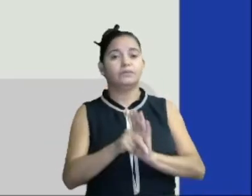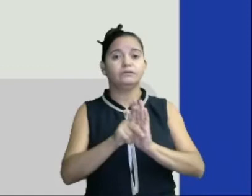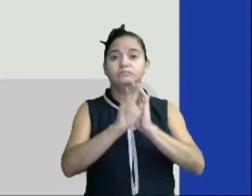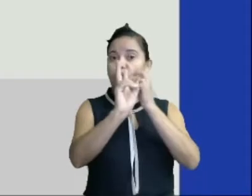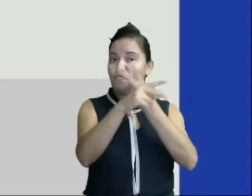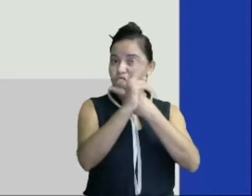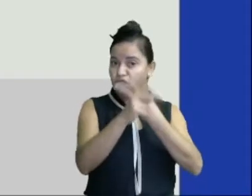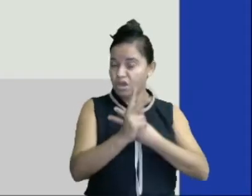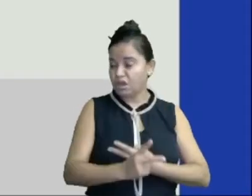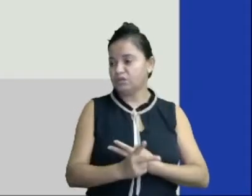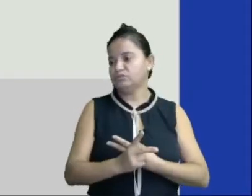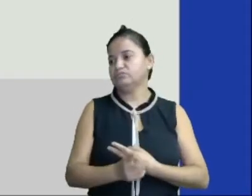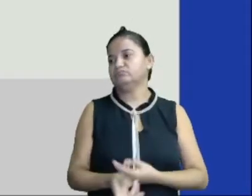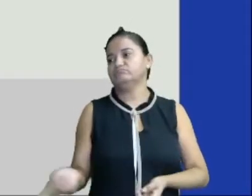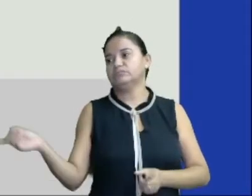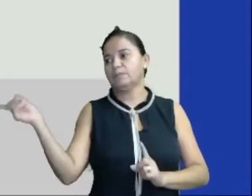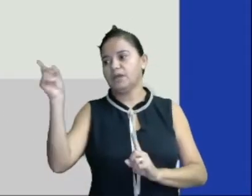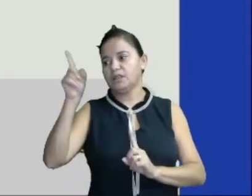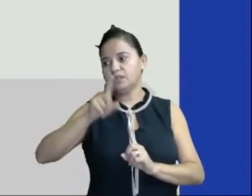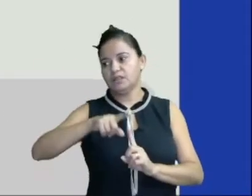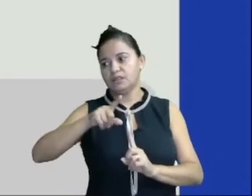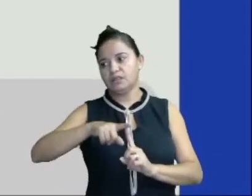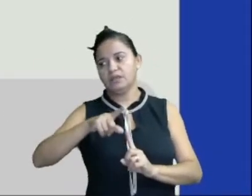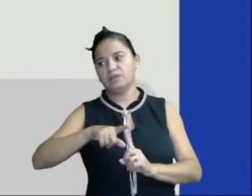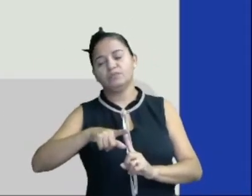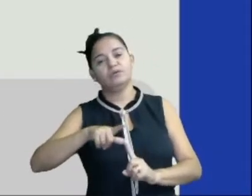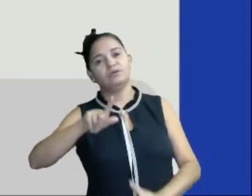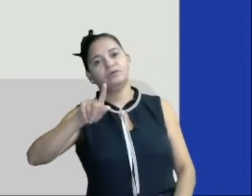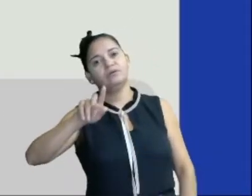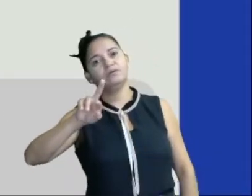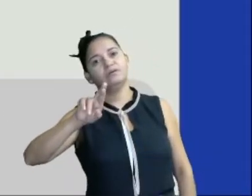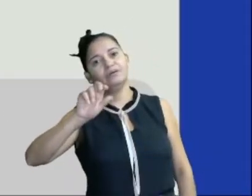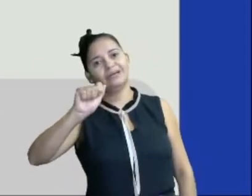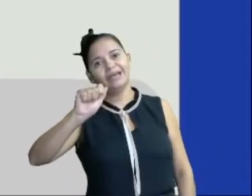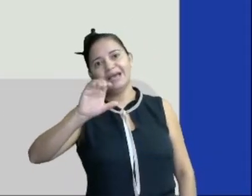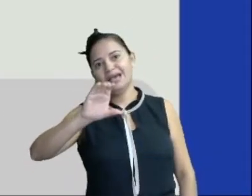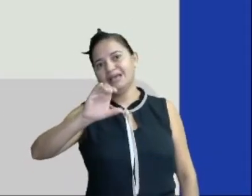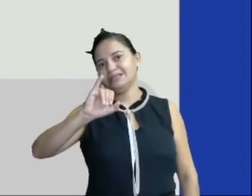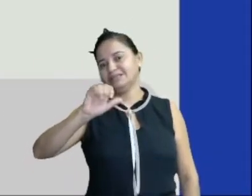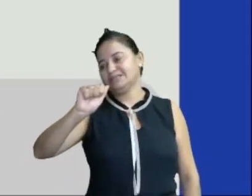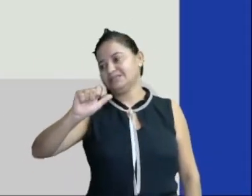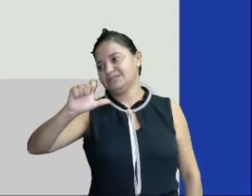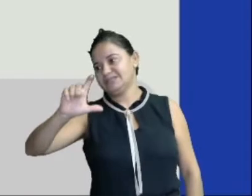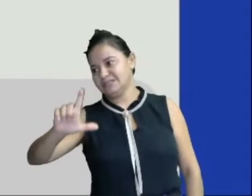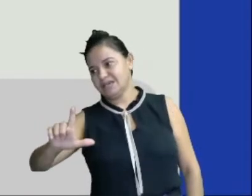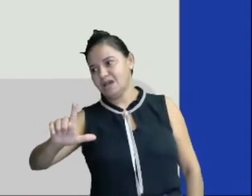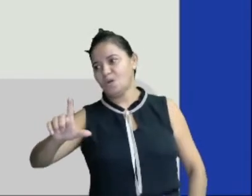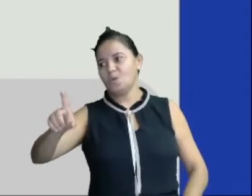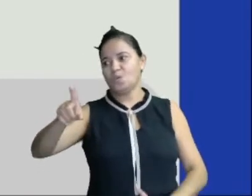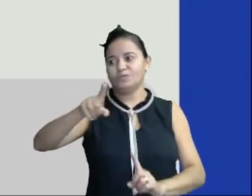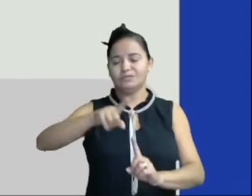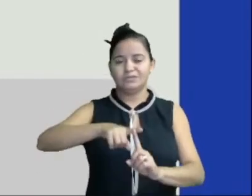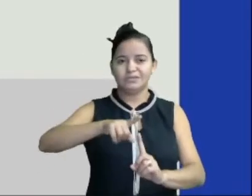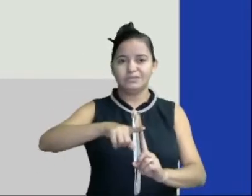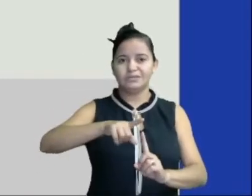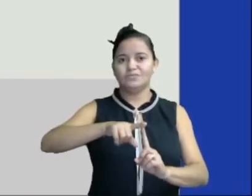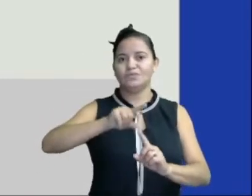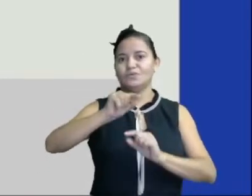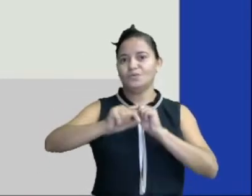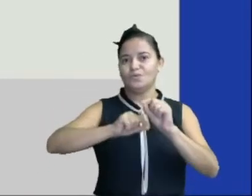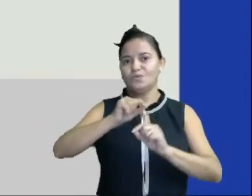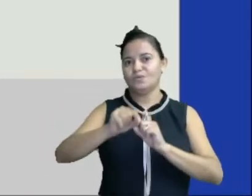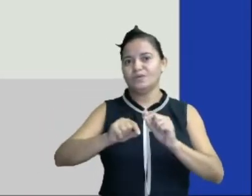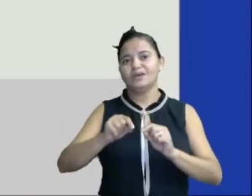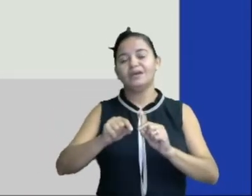nós temos também o tipo de erosão que é a erosão glacial, que vai ser aquela causada pela ação